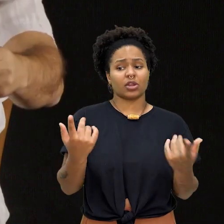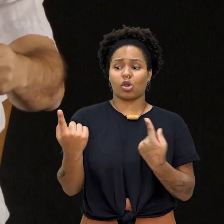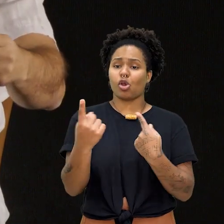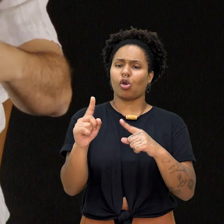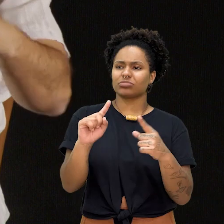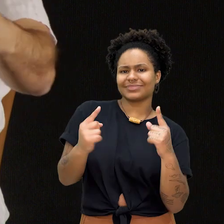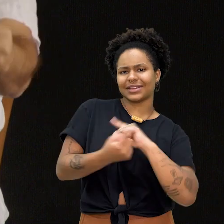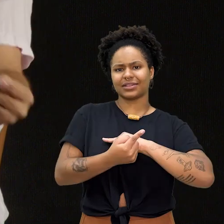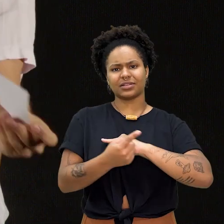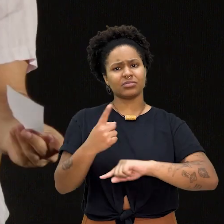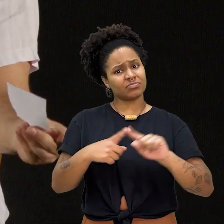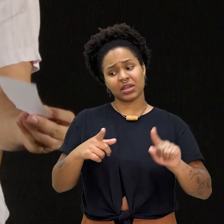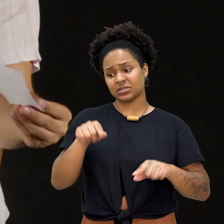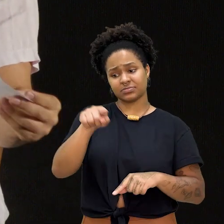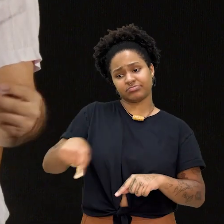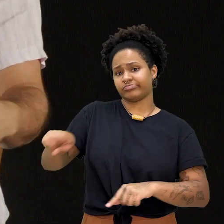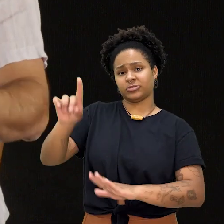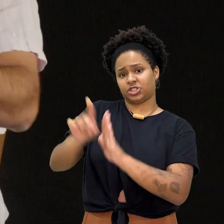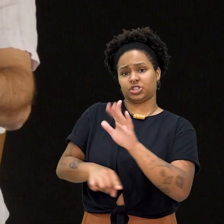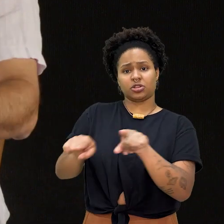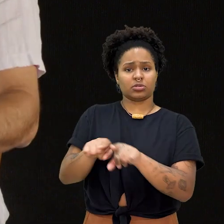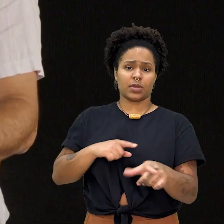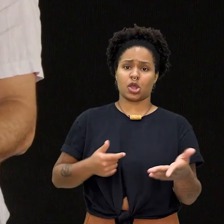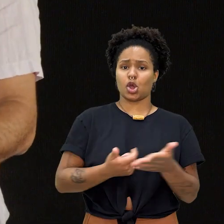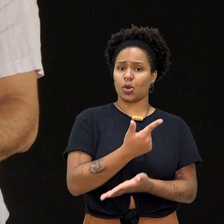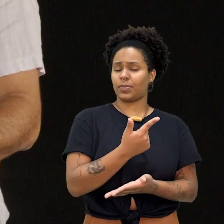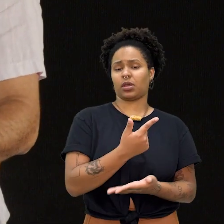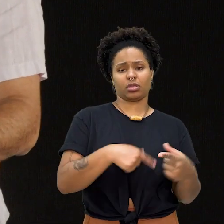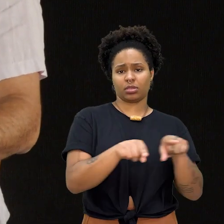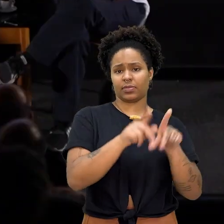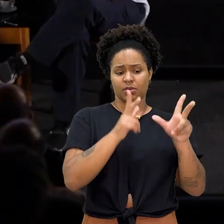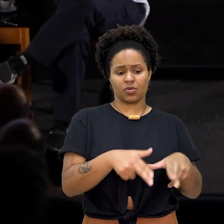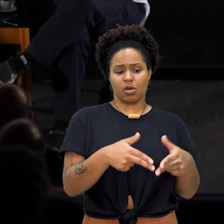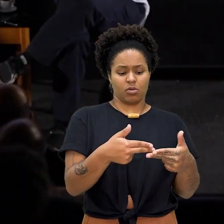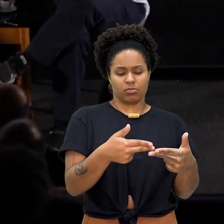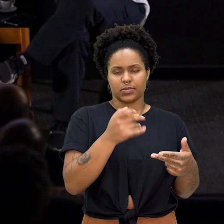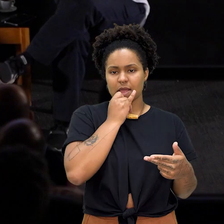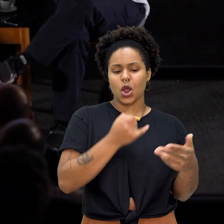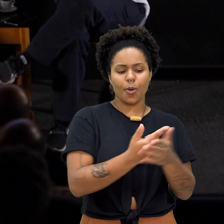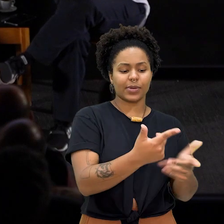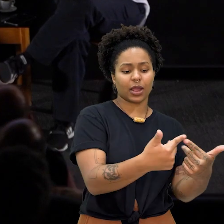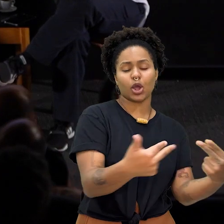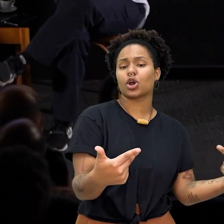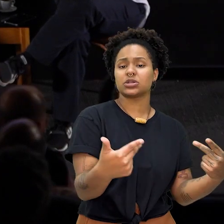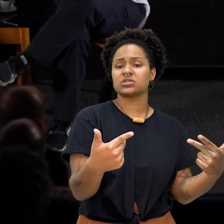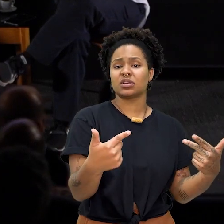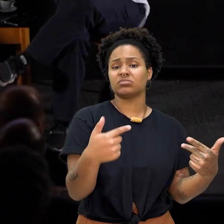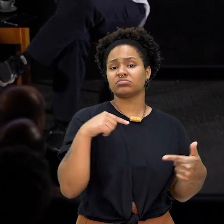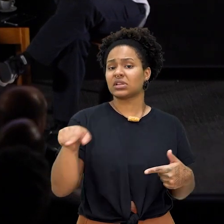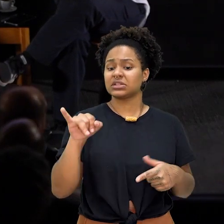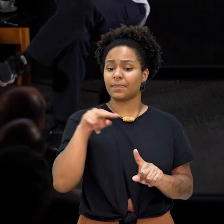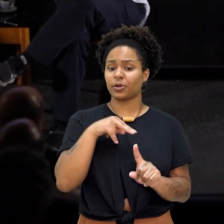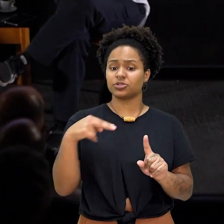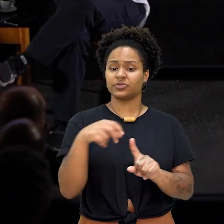sejam controversas, mas que talvez sejam direitos dela, né? Como comprar bens que ela talvez não fossem aquilo que alguém,